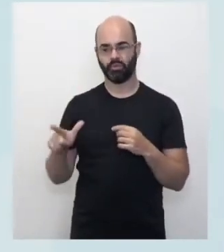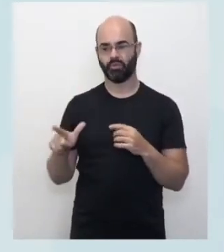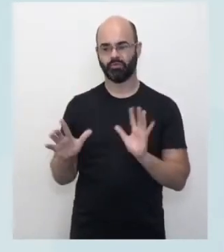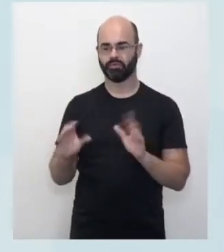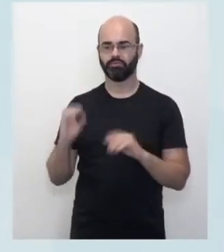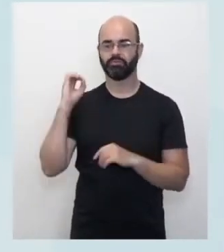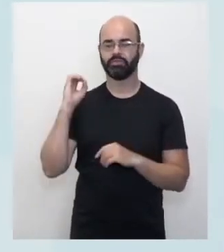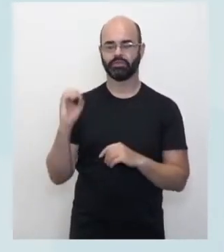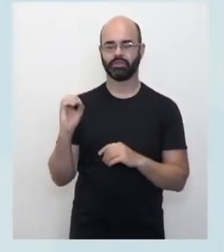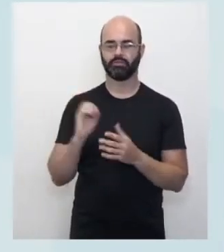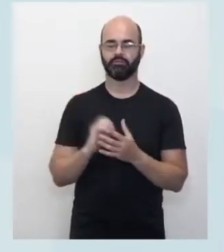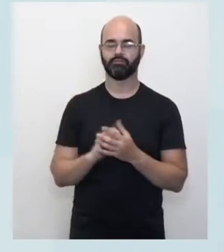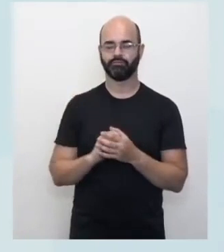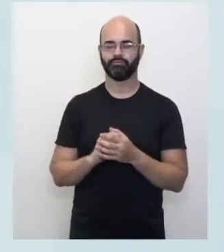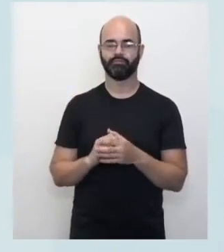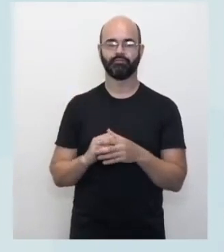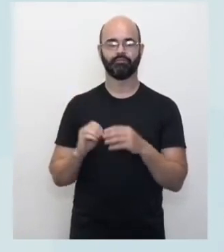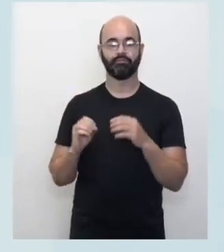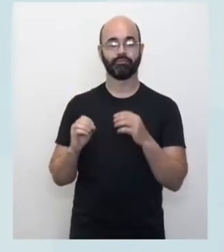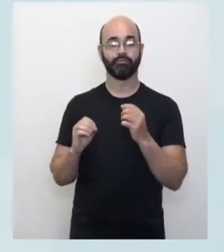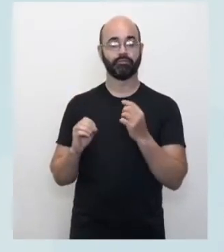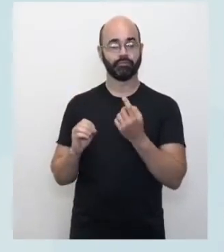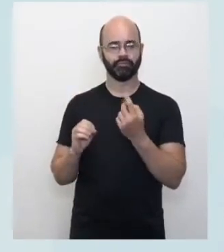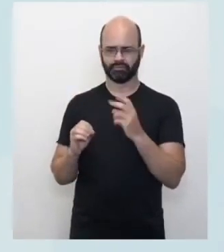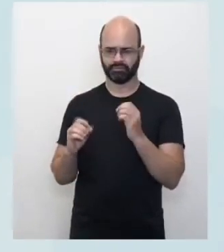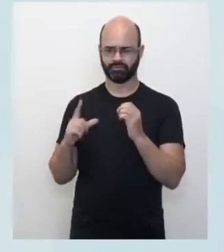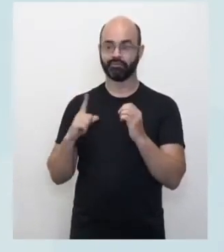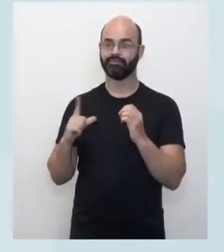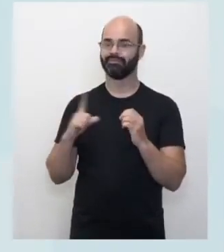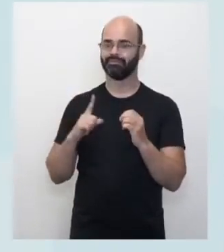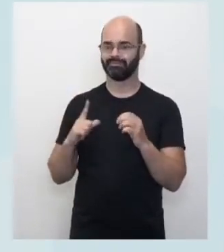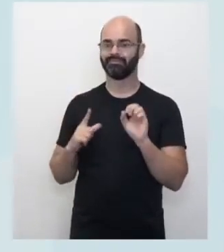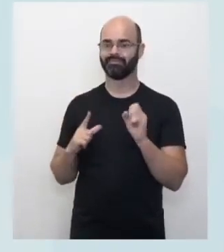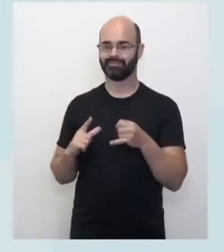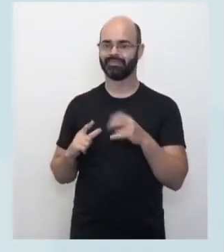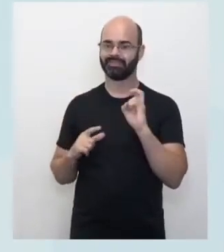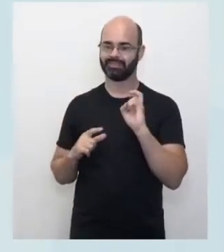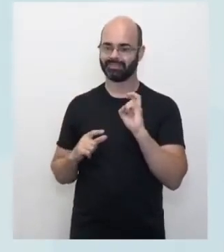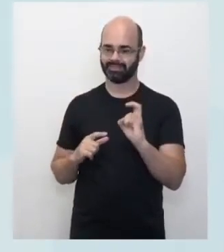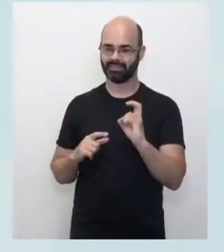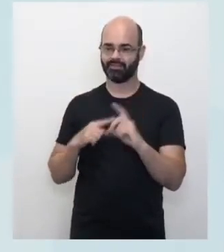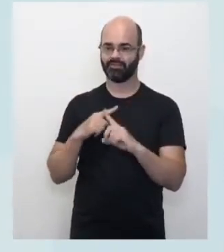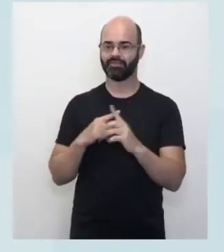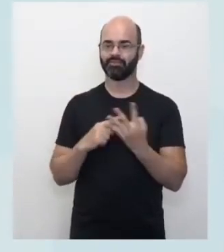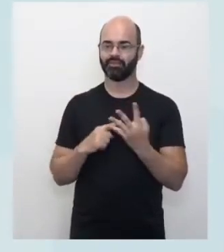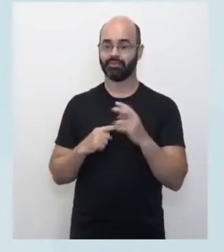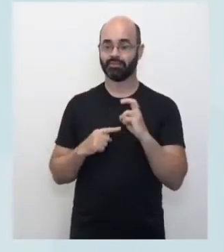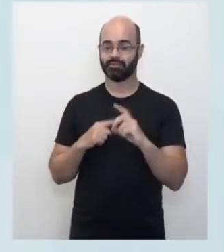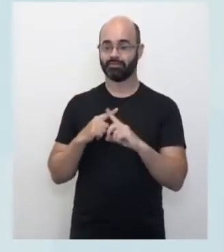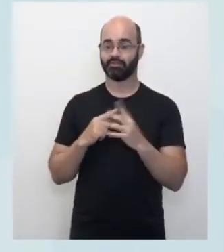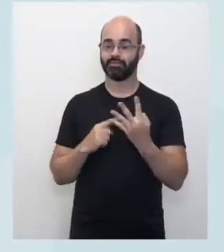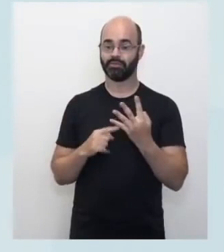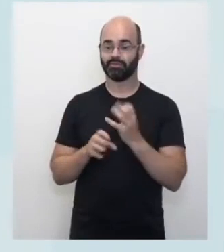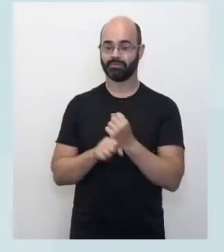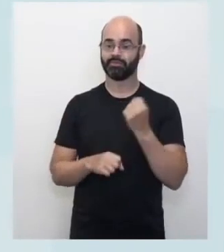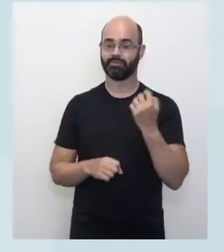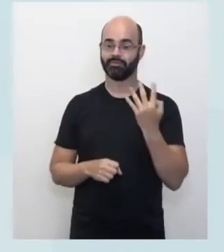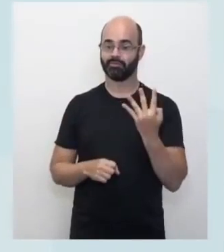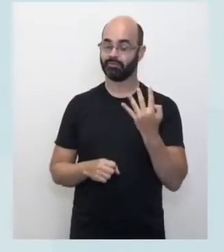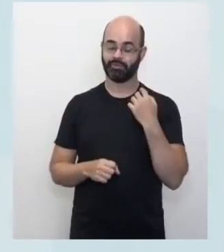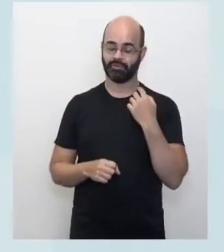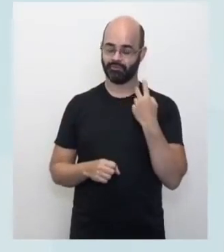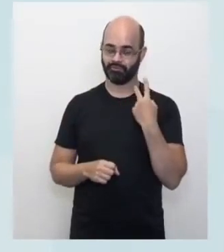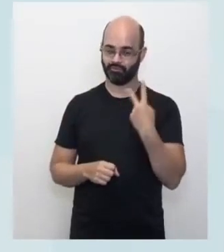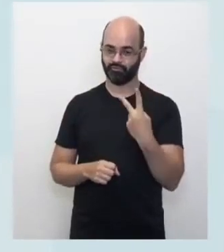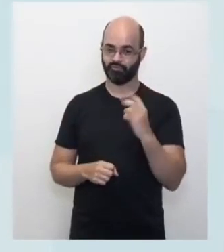mais um 0 aqui. Tabuada do 4 tem 20? Tem. 5 vezes 4. 5 vezes 4 dá 20 e